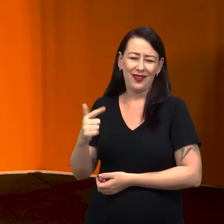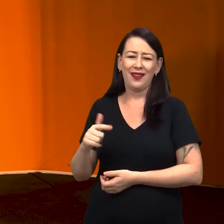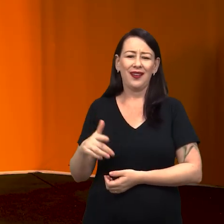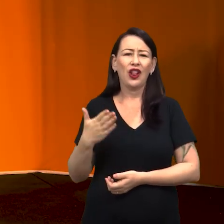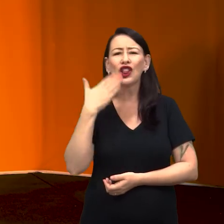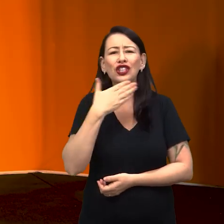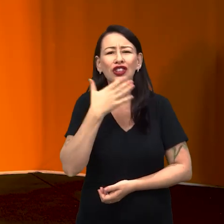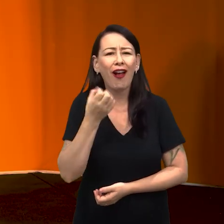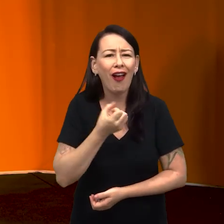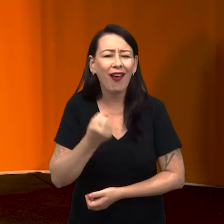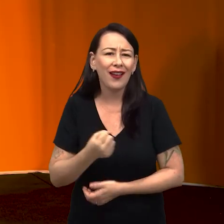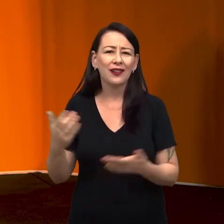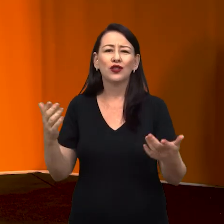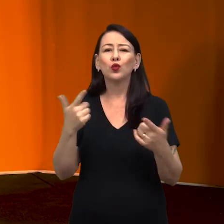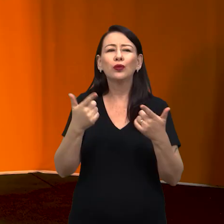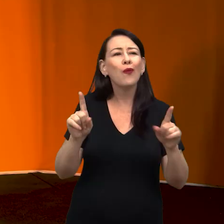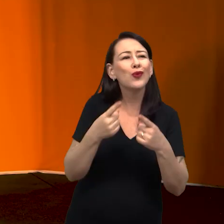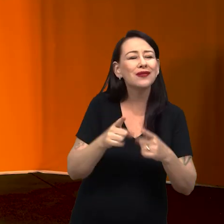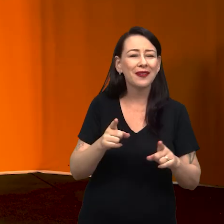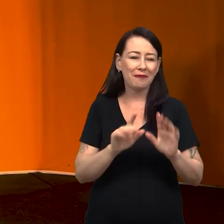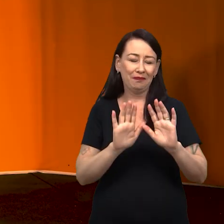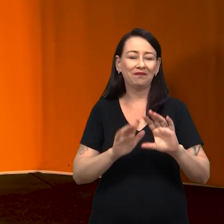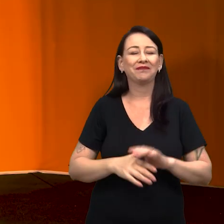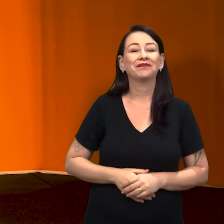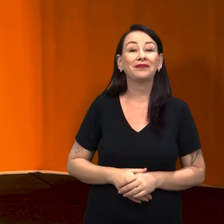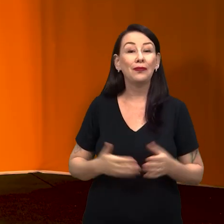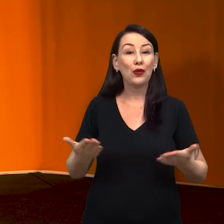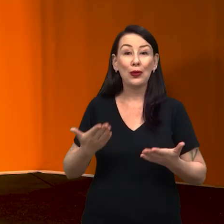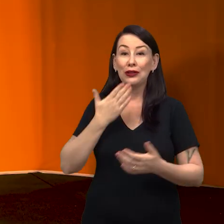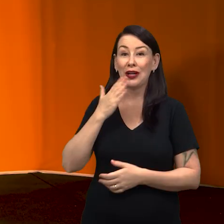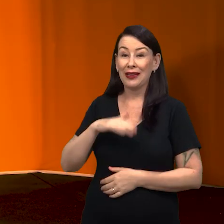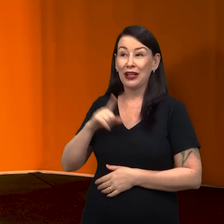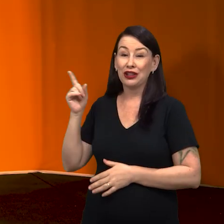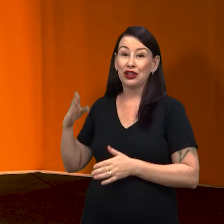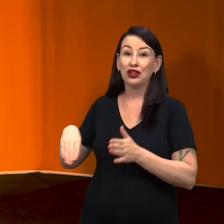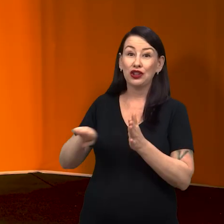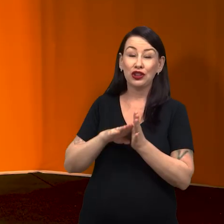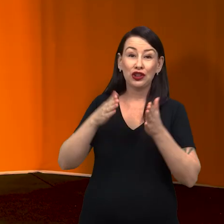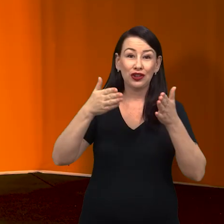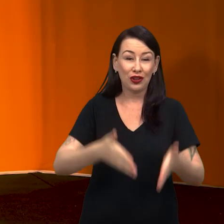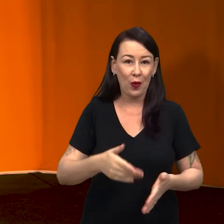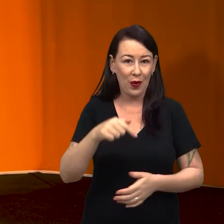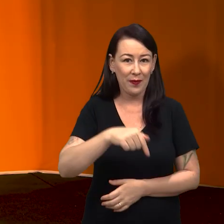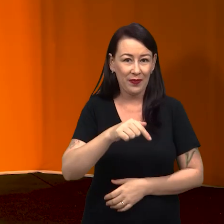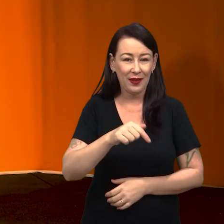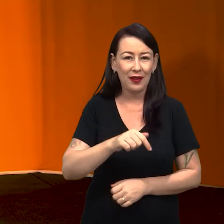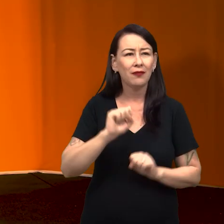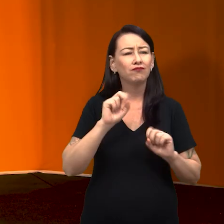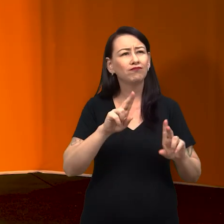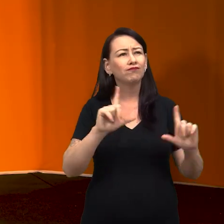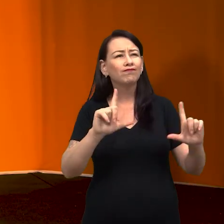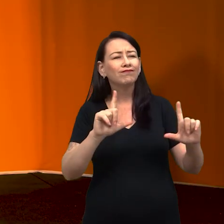né, doce de leite, as cantigas dos mineiros. E na hora que eu cheguei aqui, o